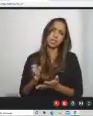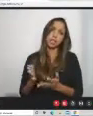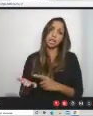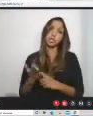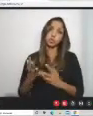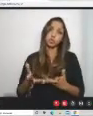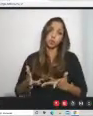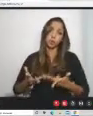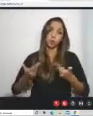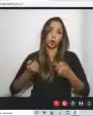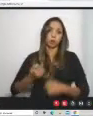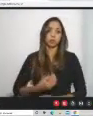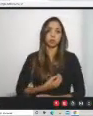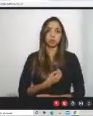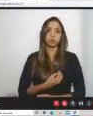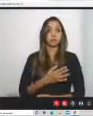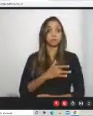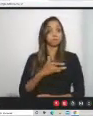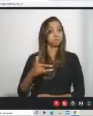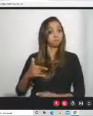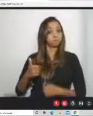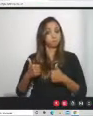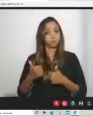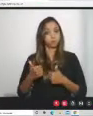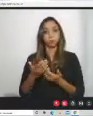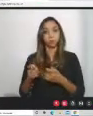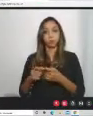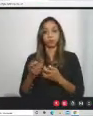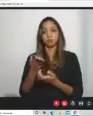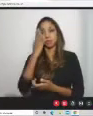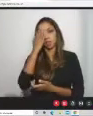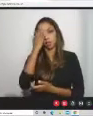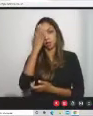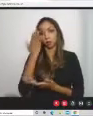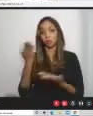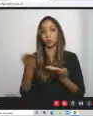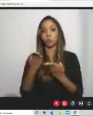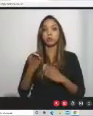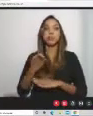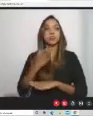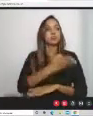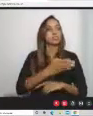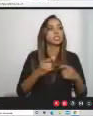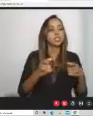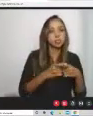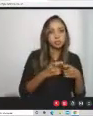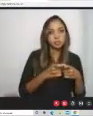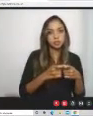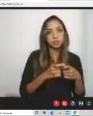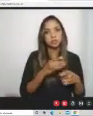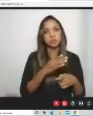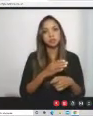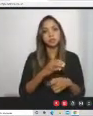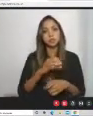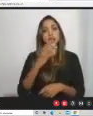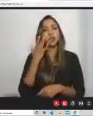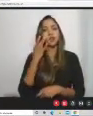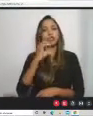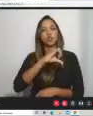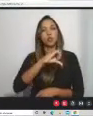saúde. Como o doutor aqui bem sabe, hoje em dia você vai em um consultório médico, eu acho que